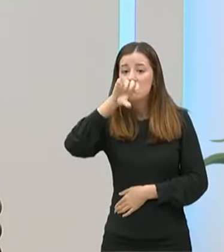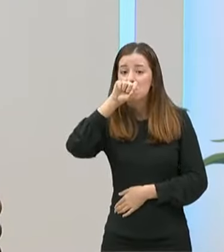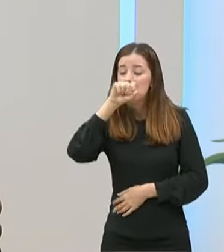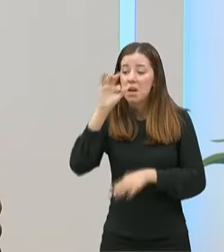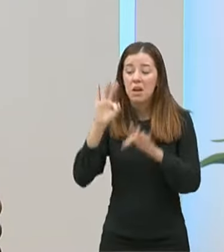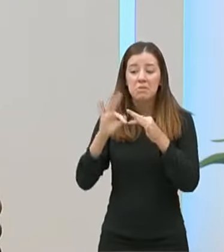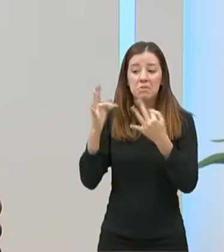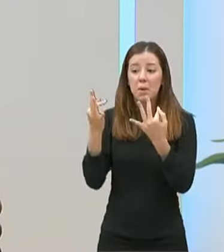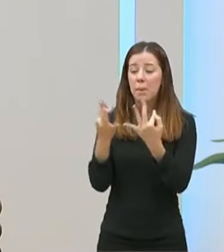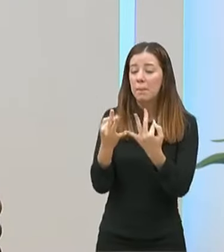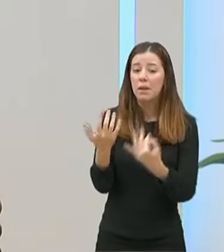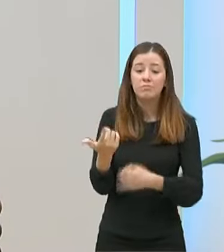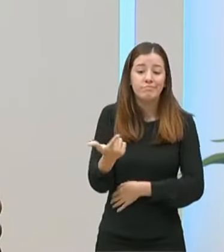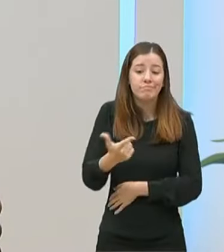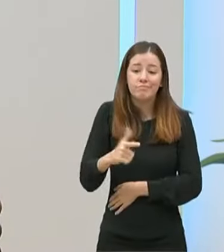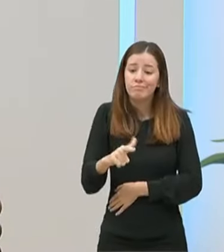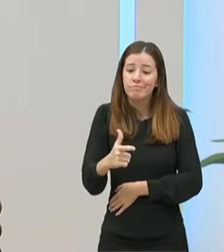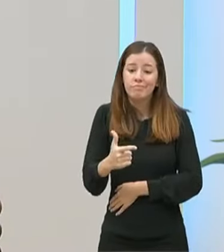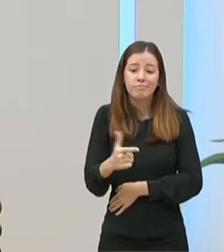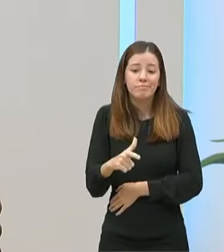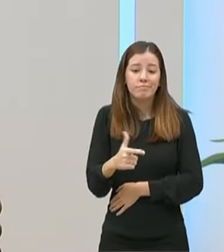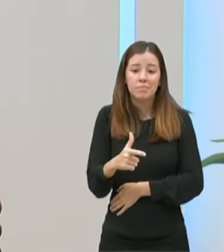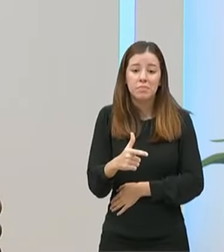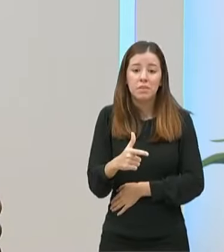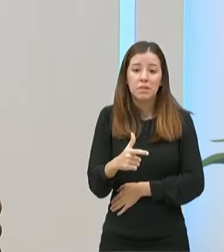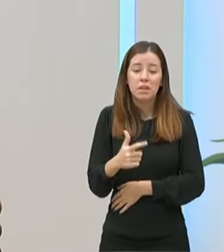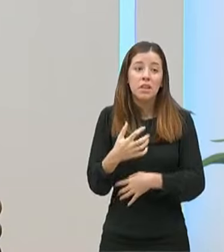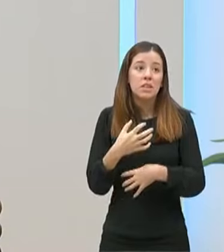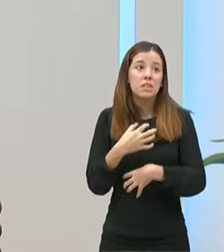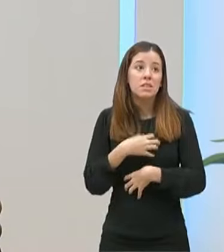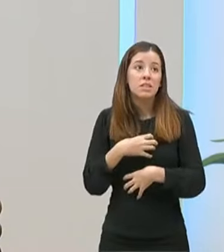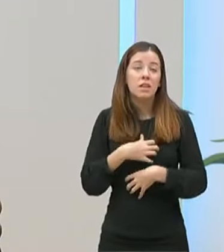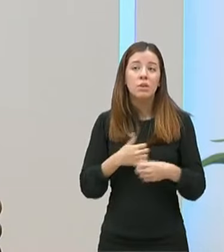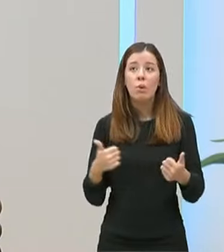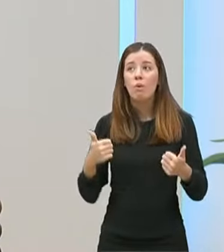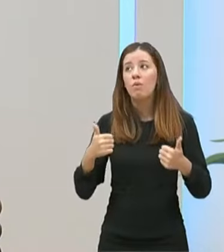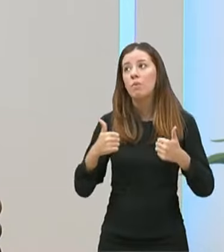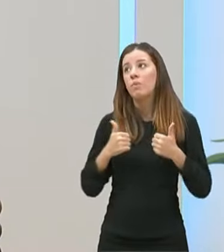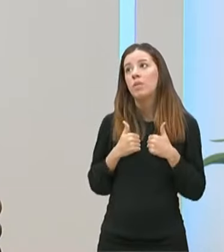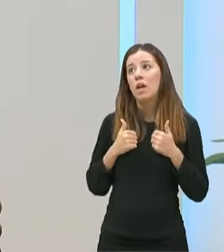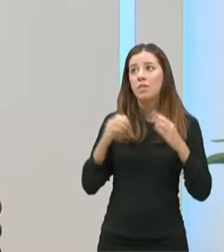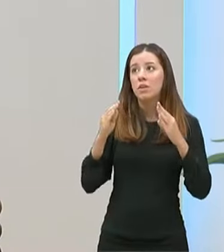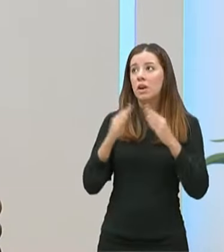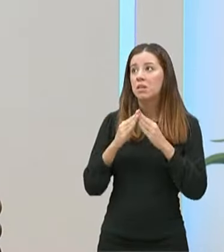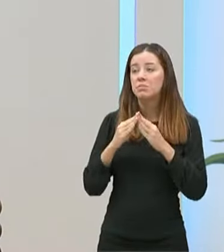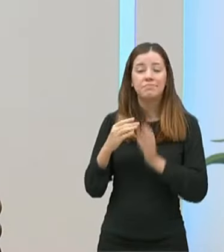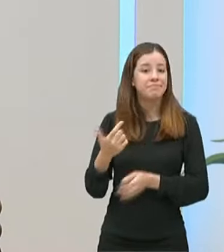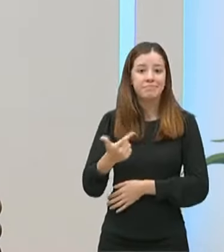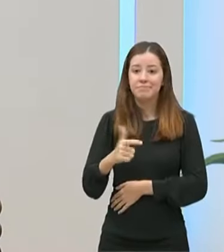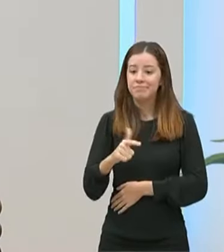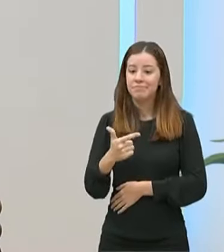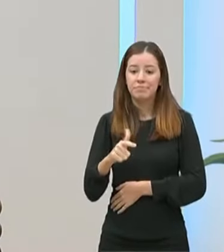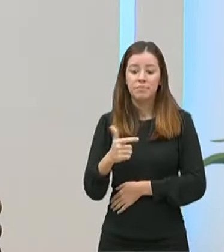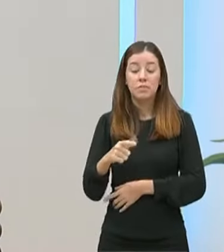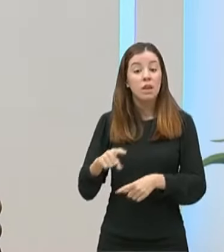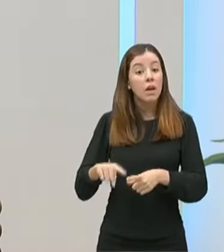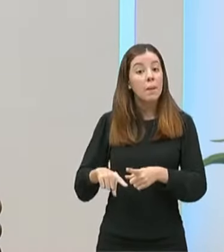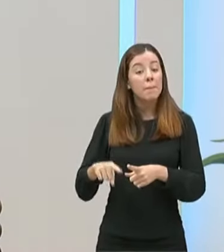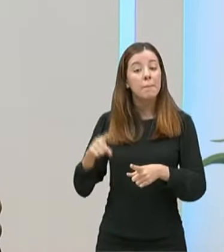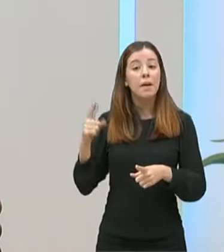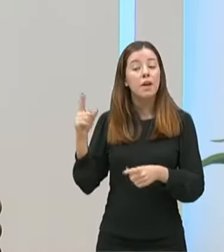sua família, no seio, no conforto do seio da sua casa, não estava mais. Mas Deus